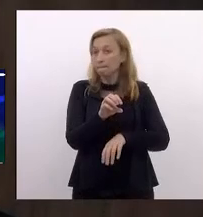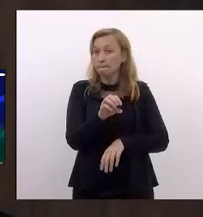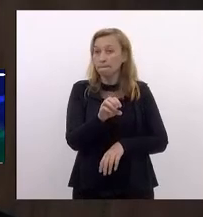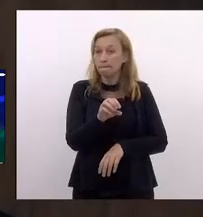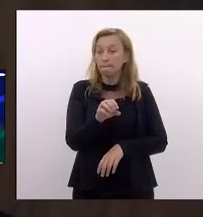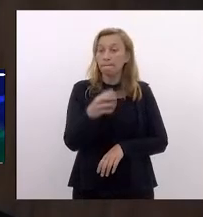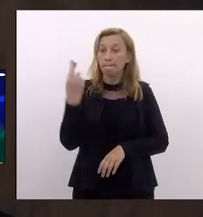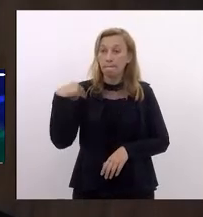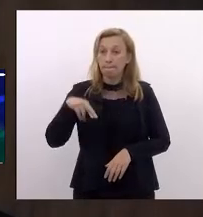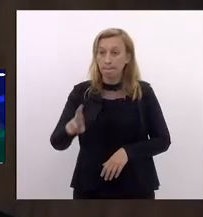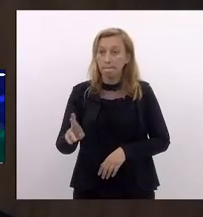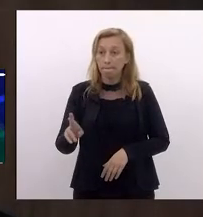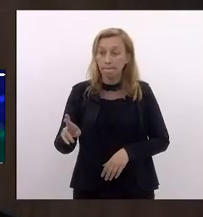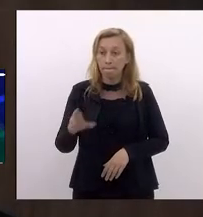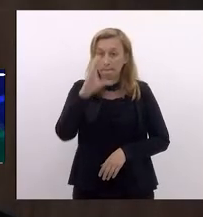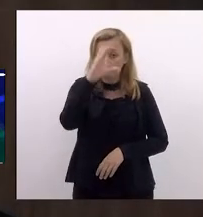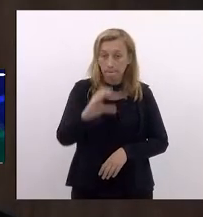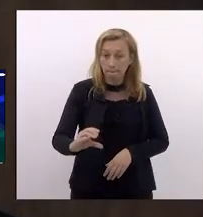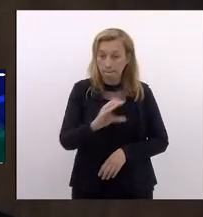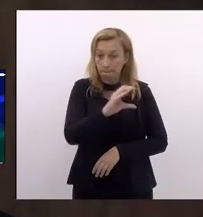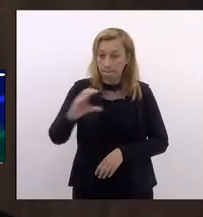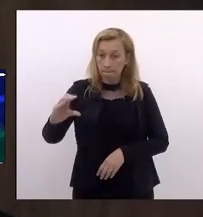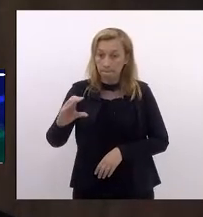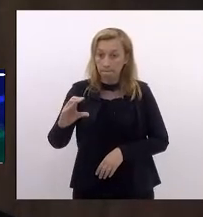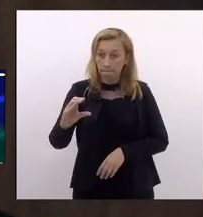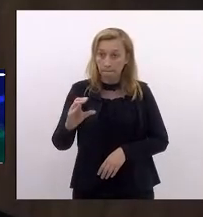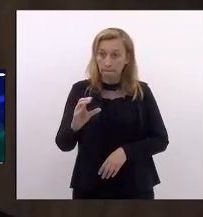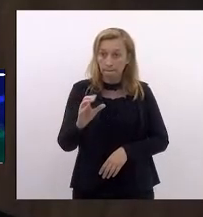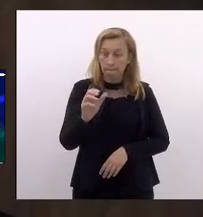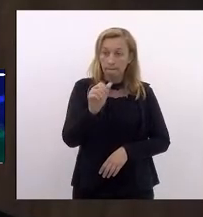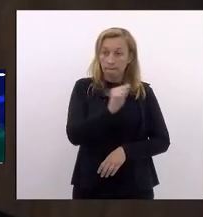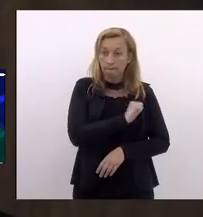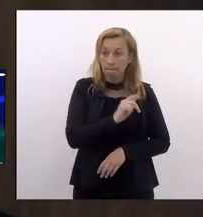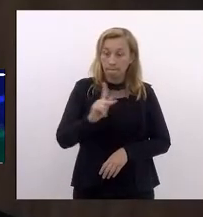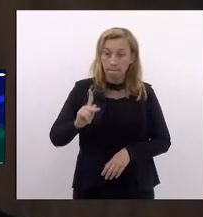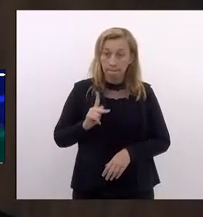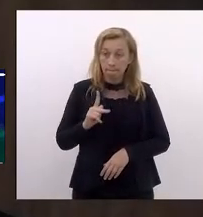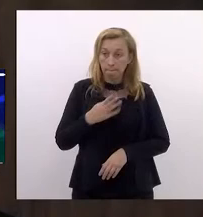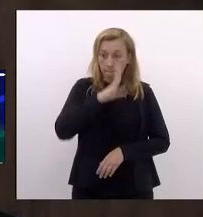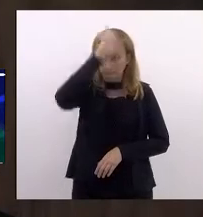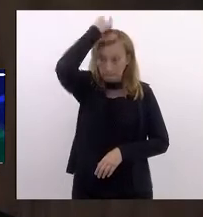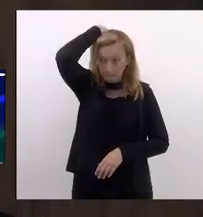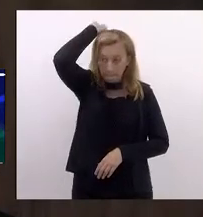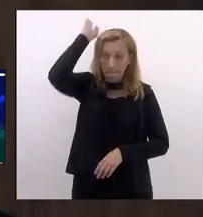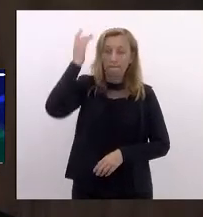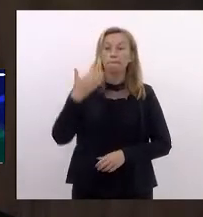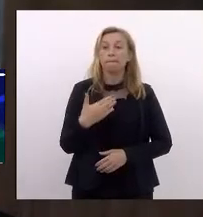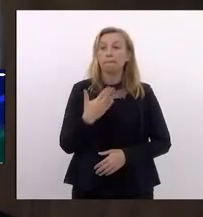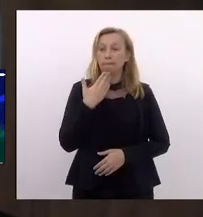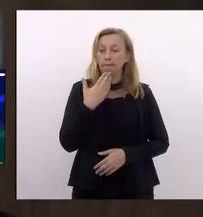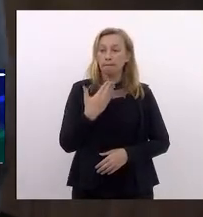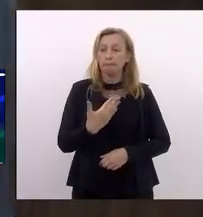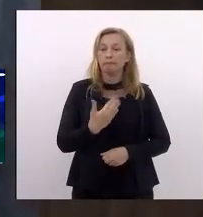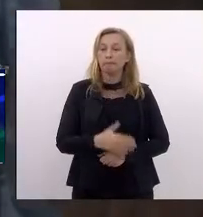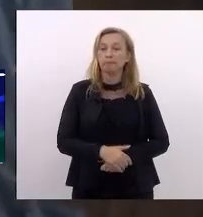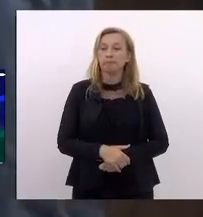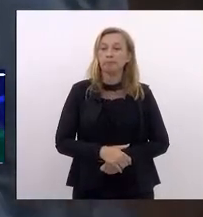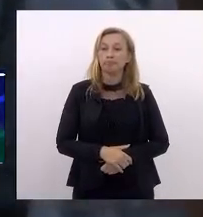religiosa Católica Apostólica Romana é o parecer é